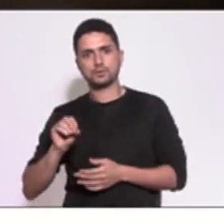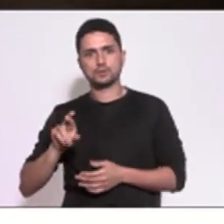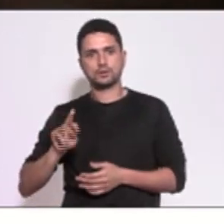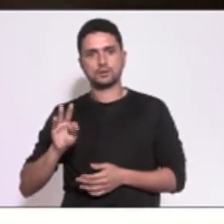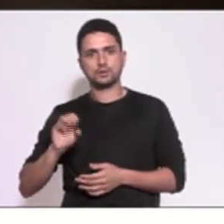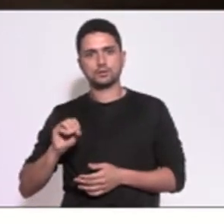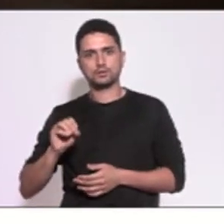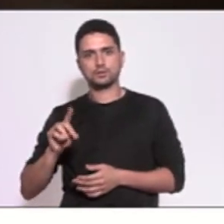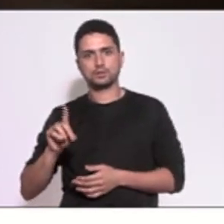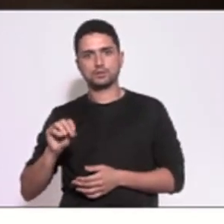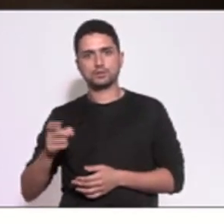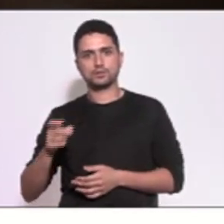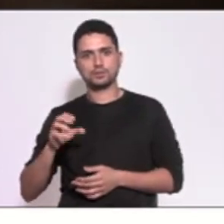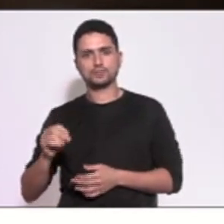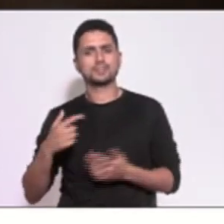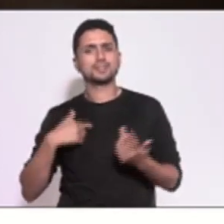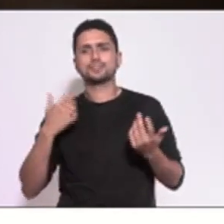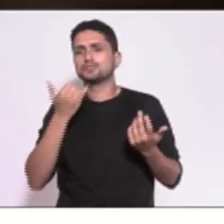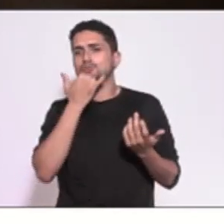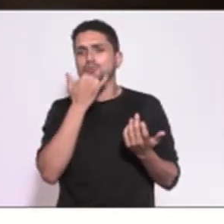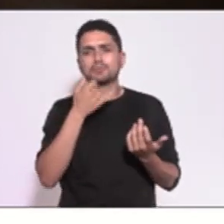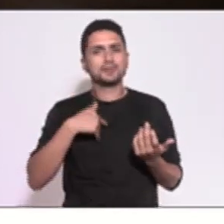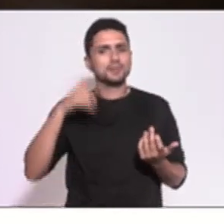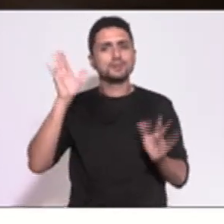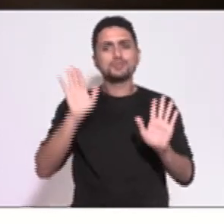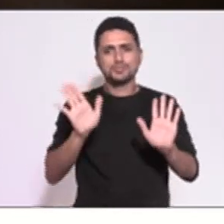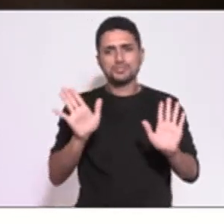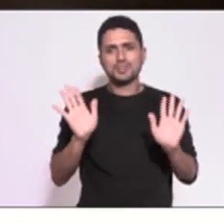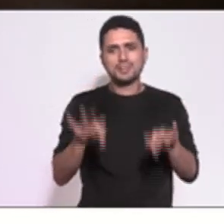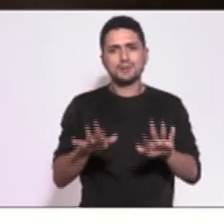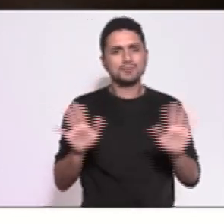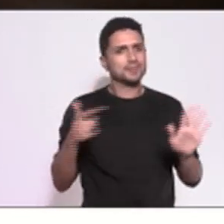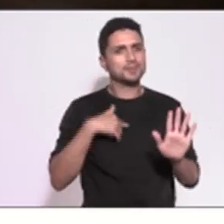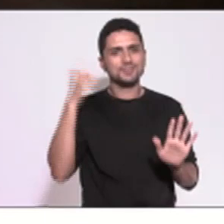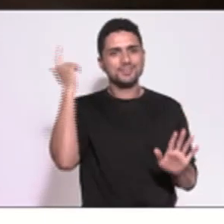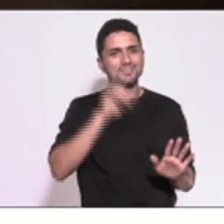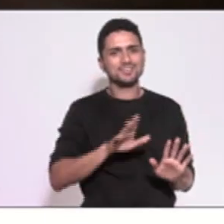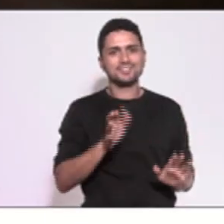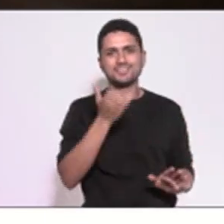terminando. Eu não consigo, mas vou terminar, estou terminando.